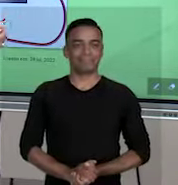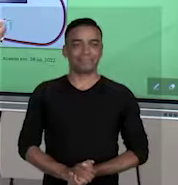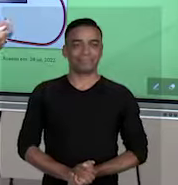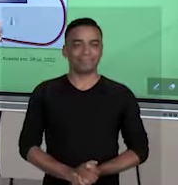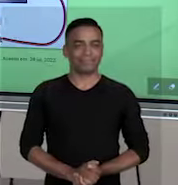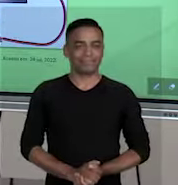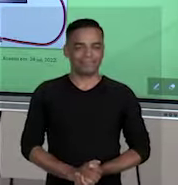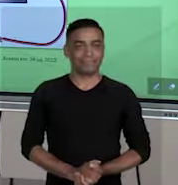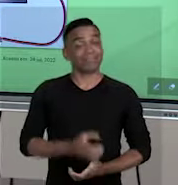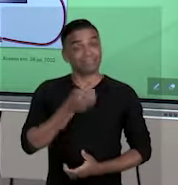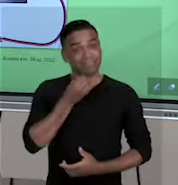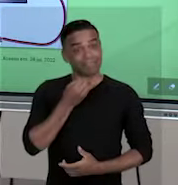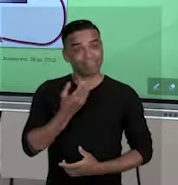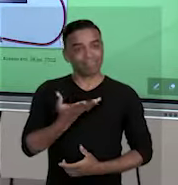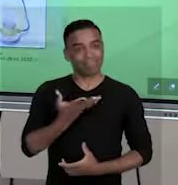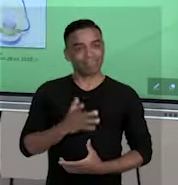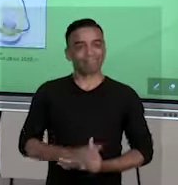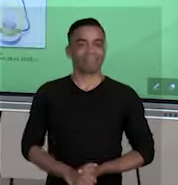Bom,